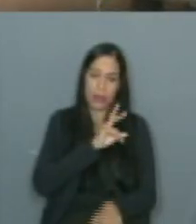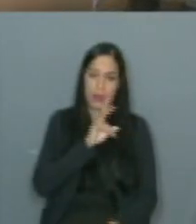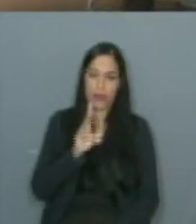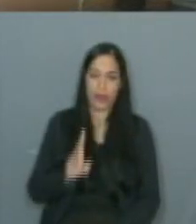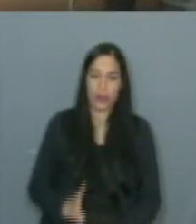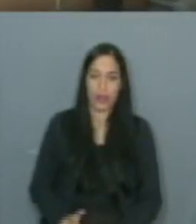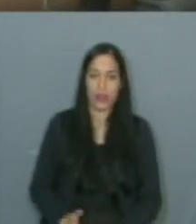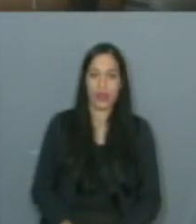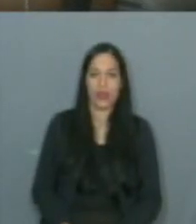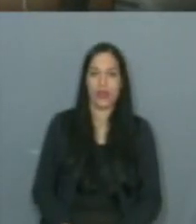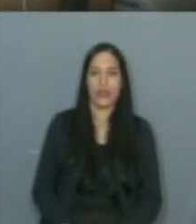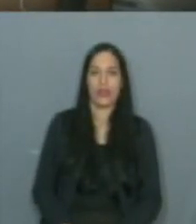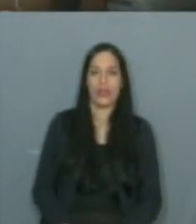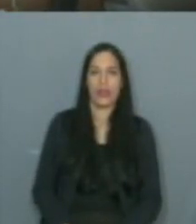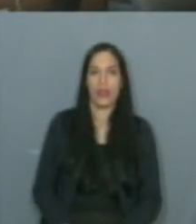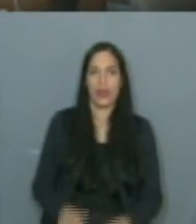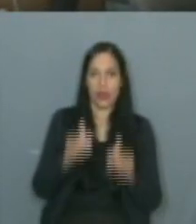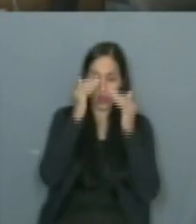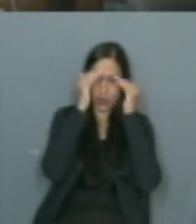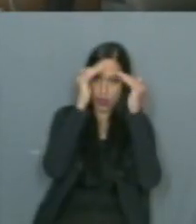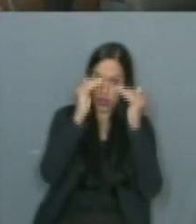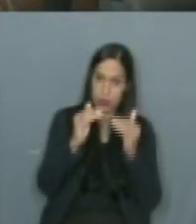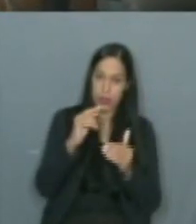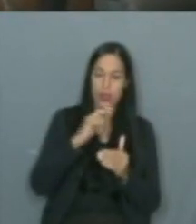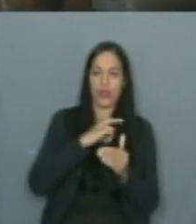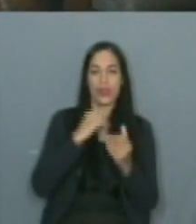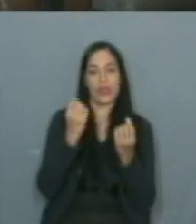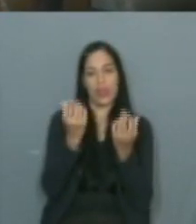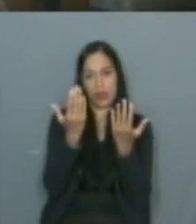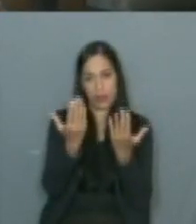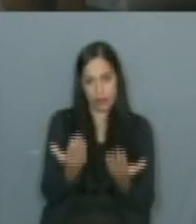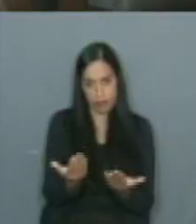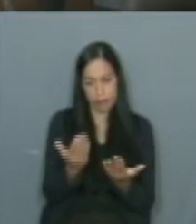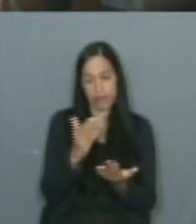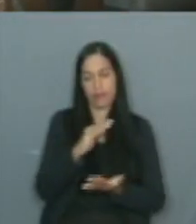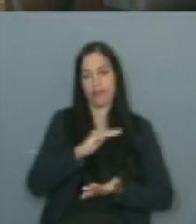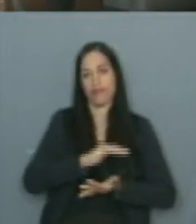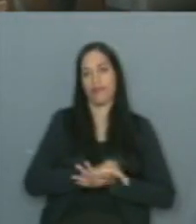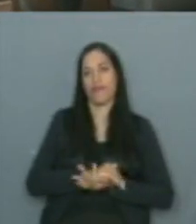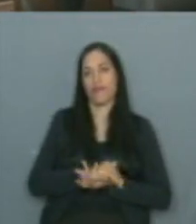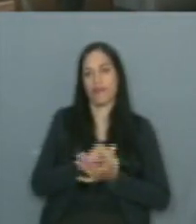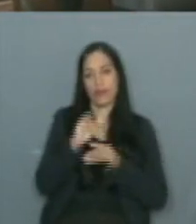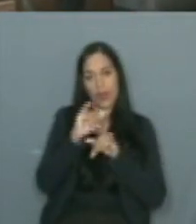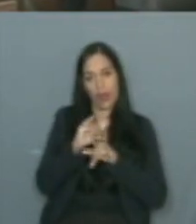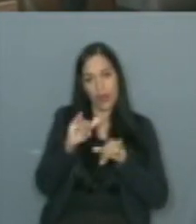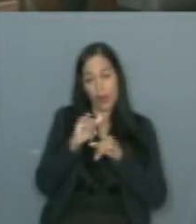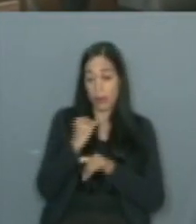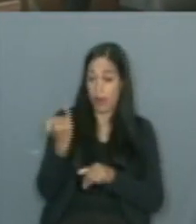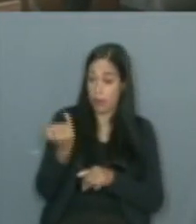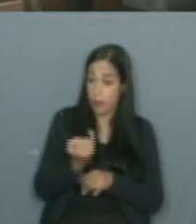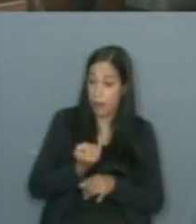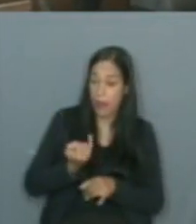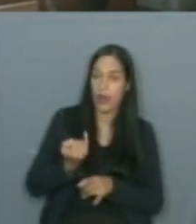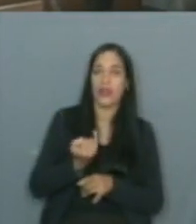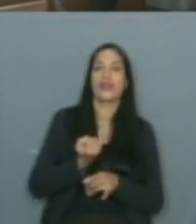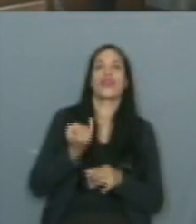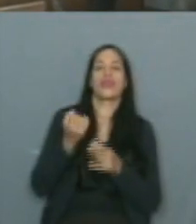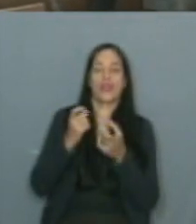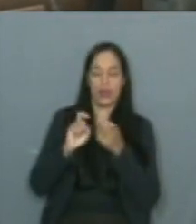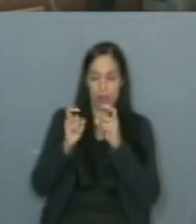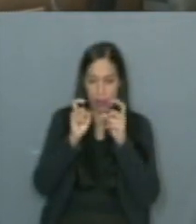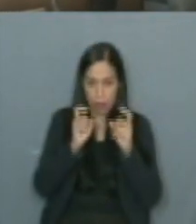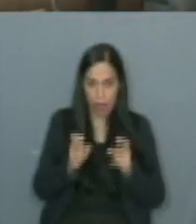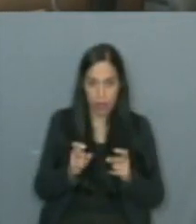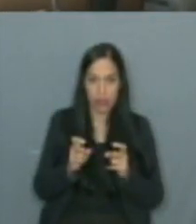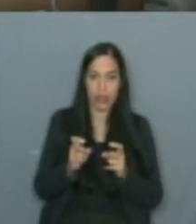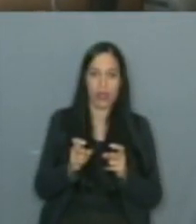vereadora. E, com todo o respeito que tenho a Vossa Excelência, faço o registro da importância exatamente desse debate. Talvez